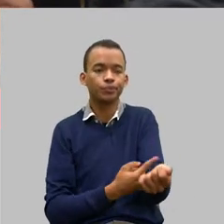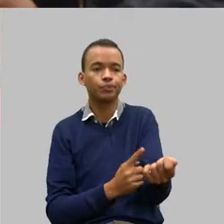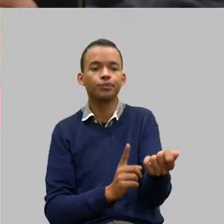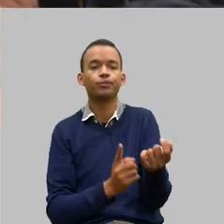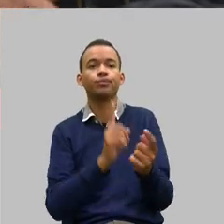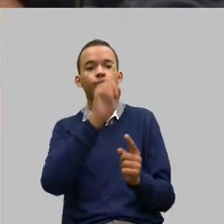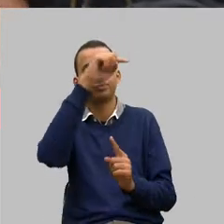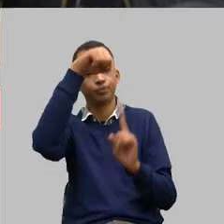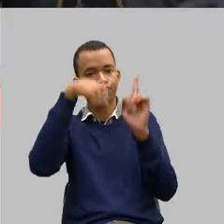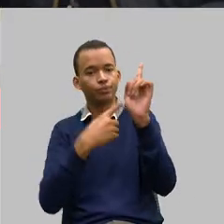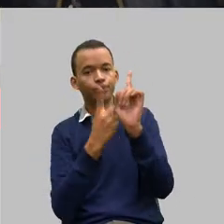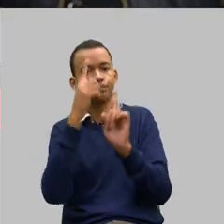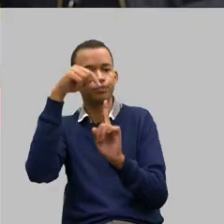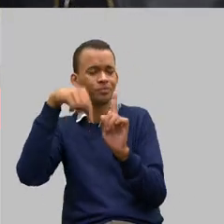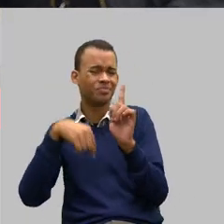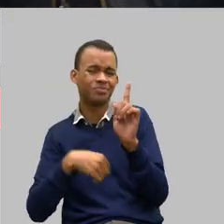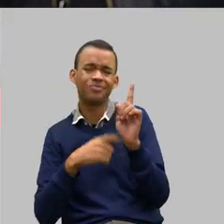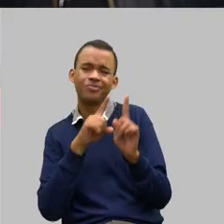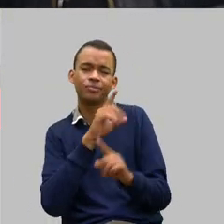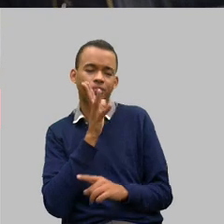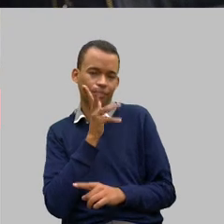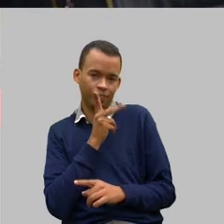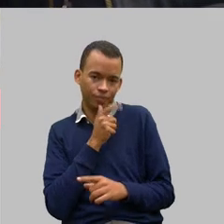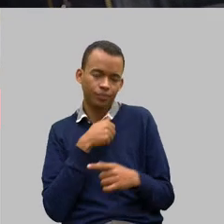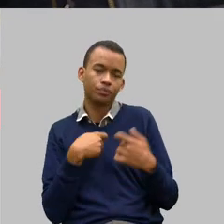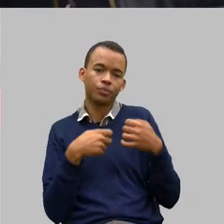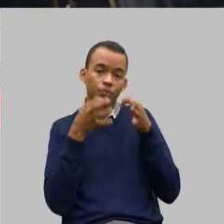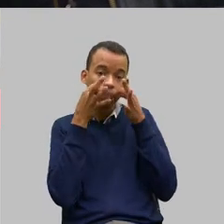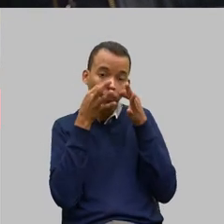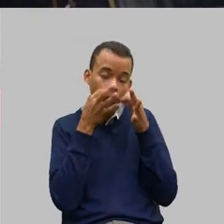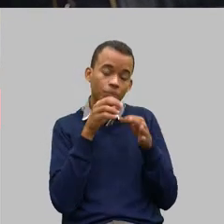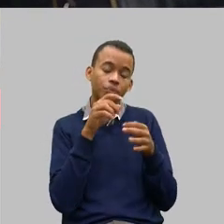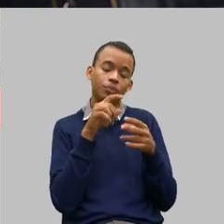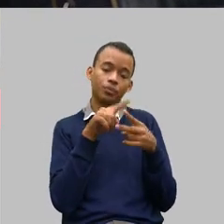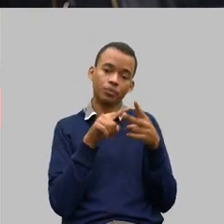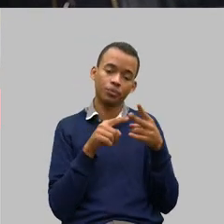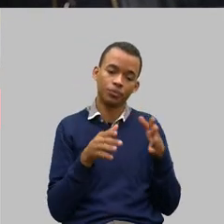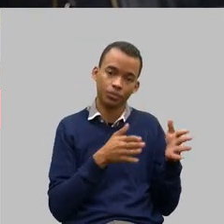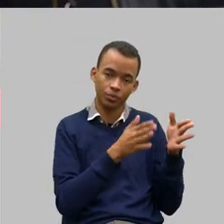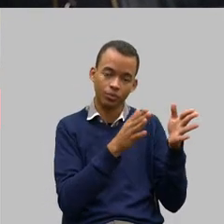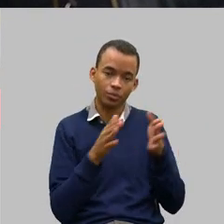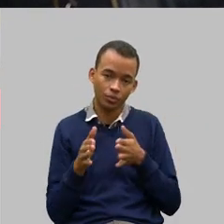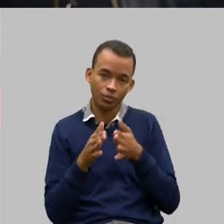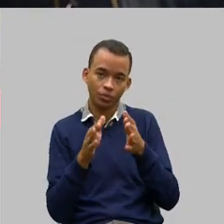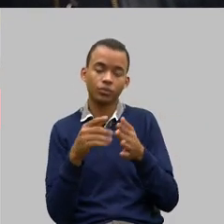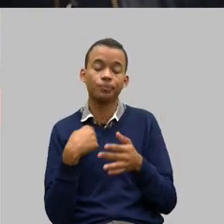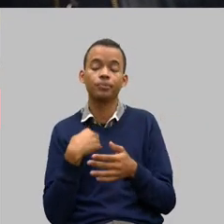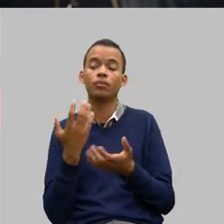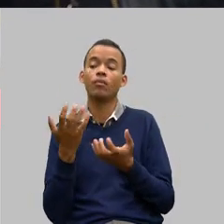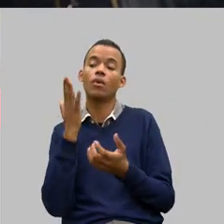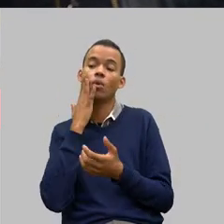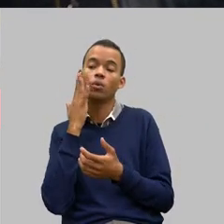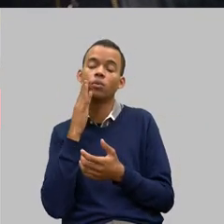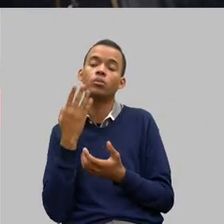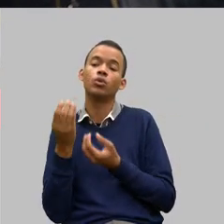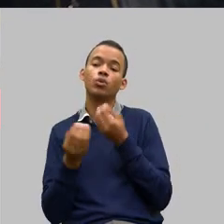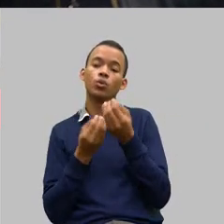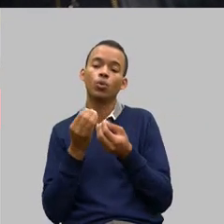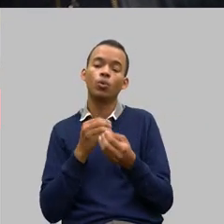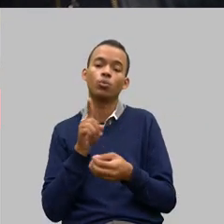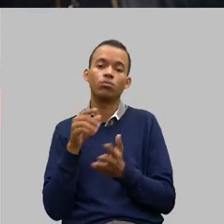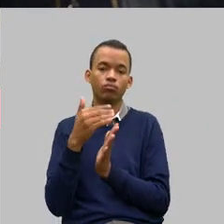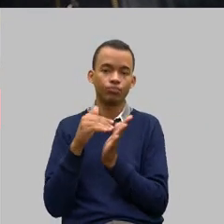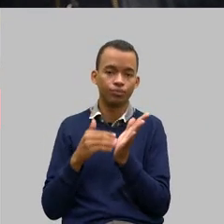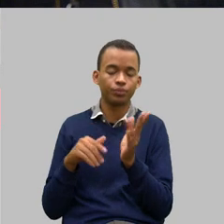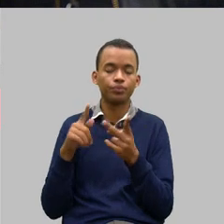UTI nós possamos também dar uma atenção a essas duas MGS eu queria saber a perspectiva junto a c infre e o Dr